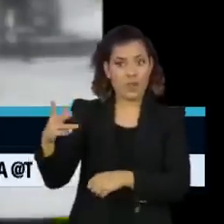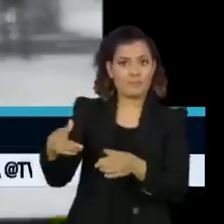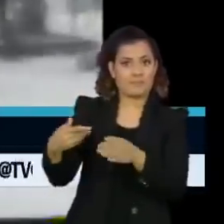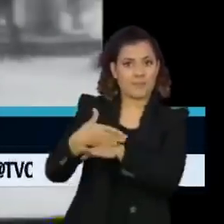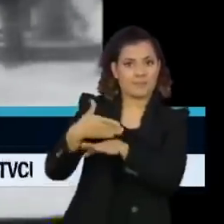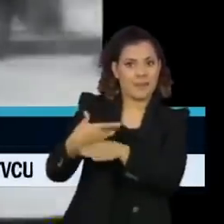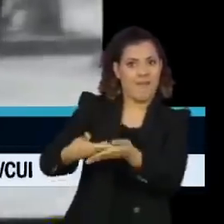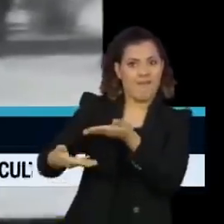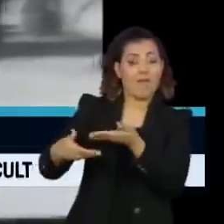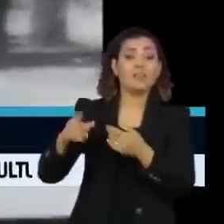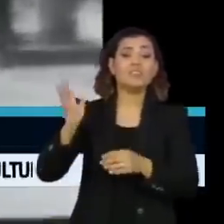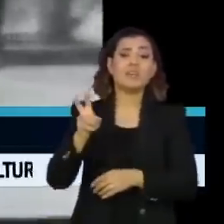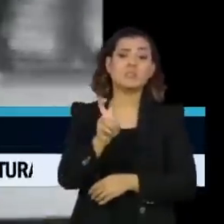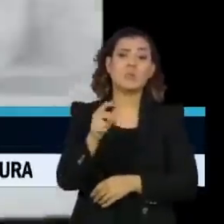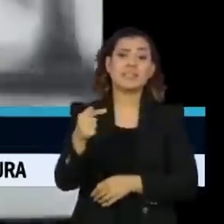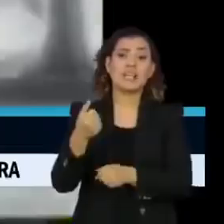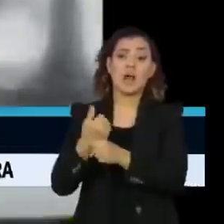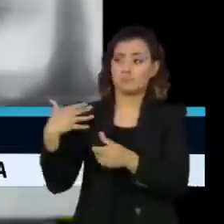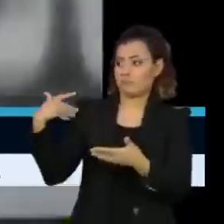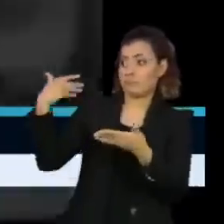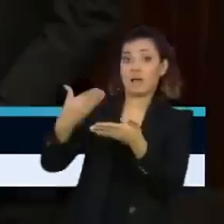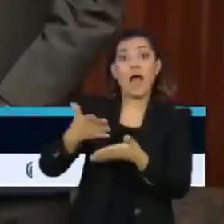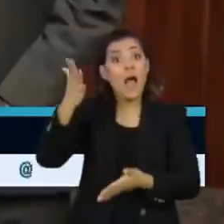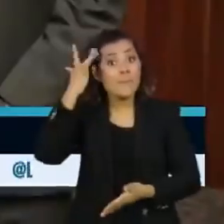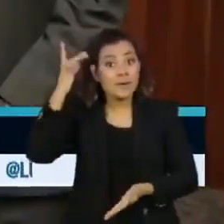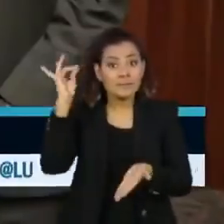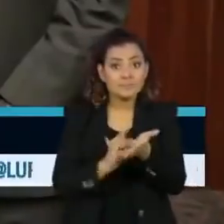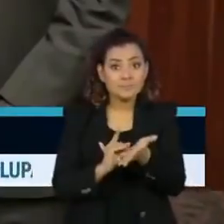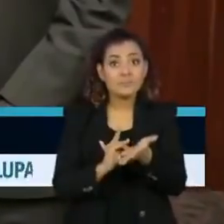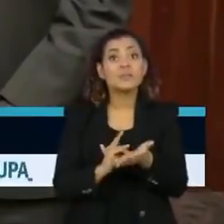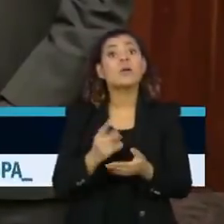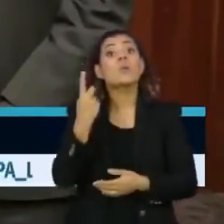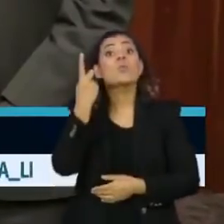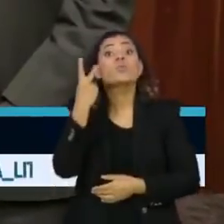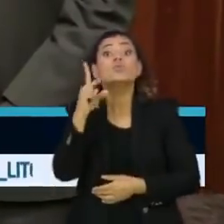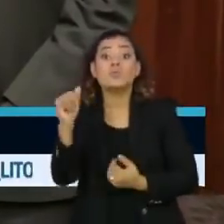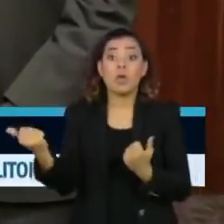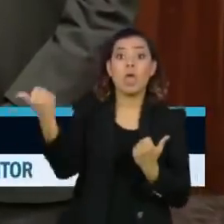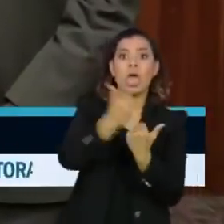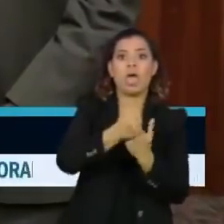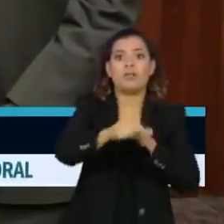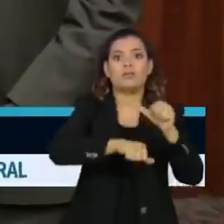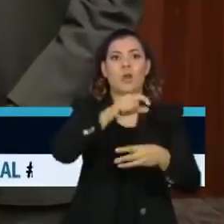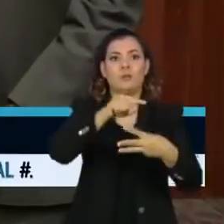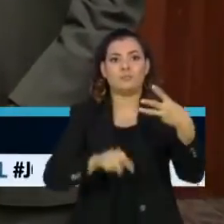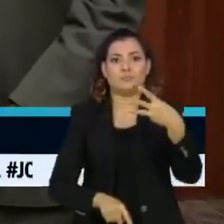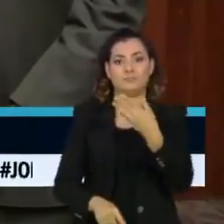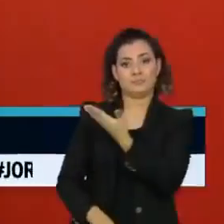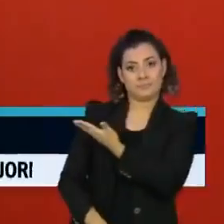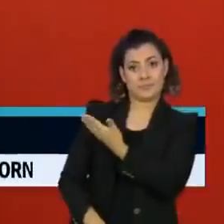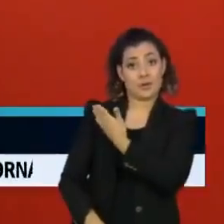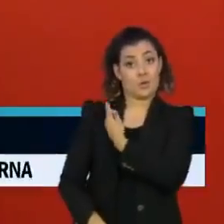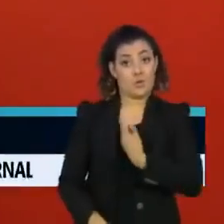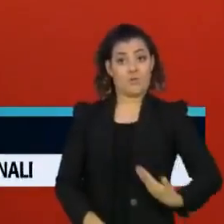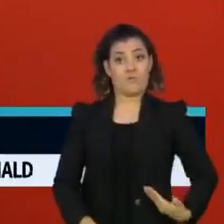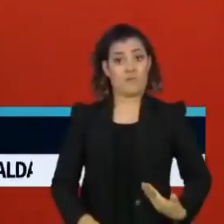Golpe que completa 57 anos amanhã, um dia depois da troca dos chefes militares no governo